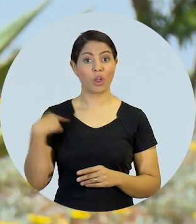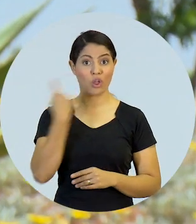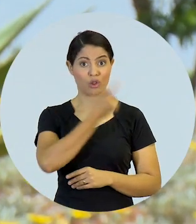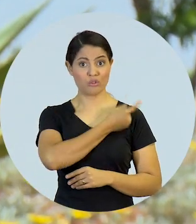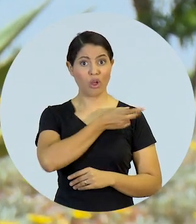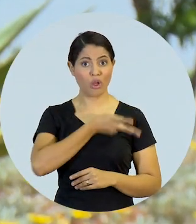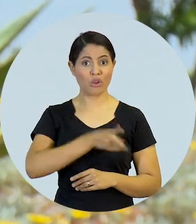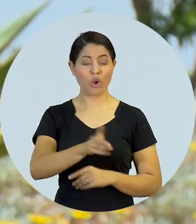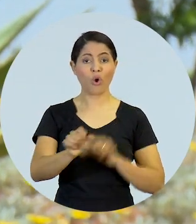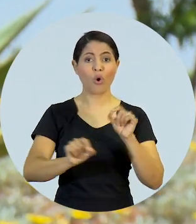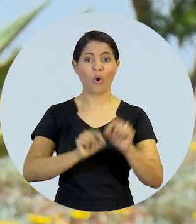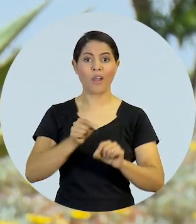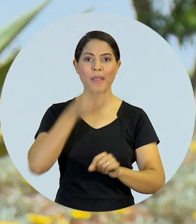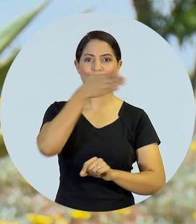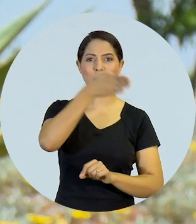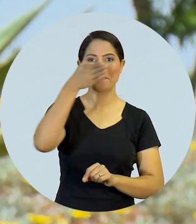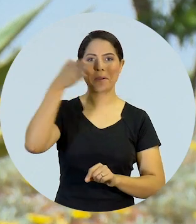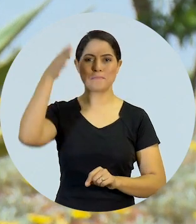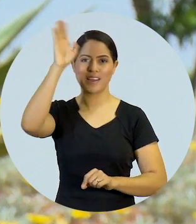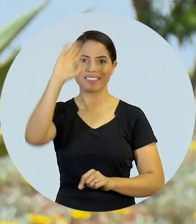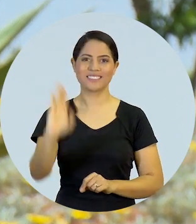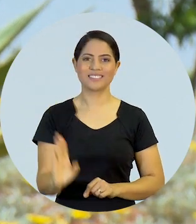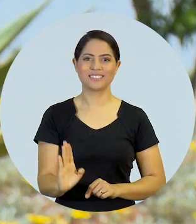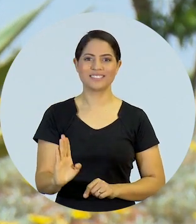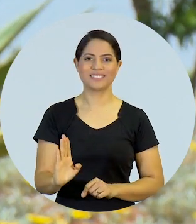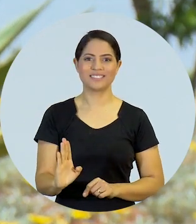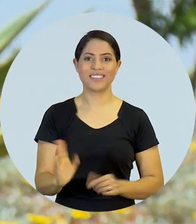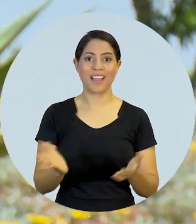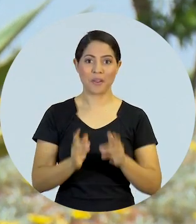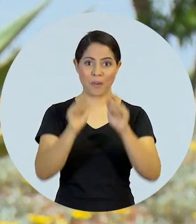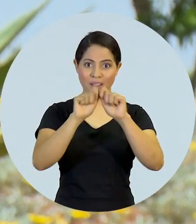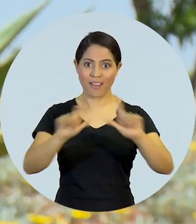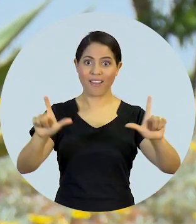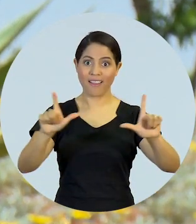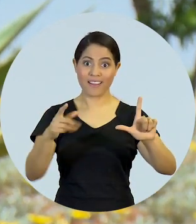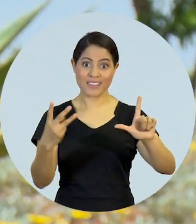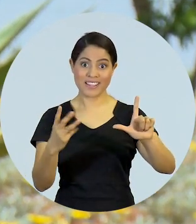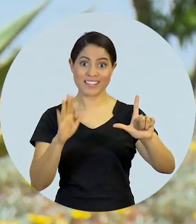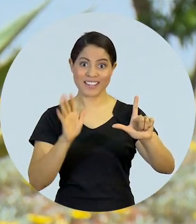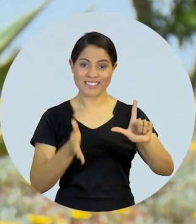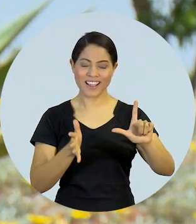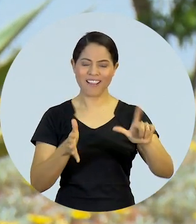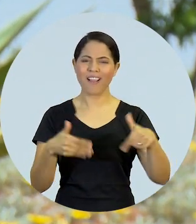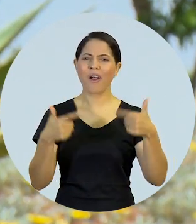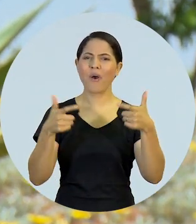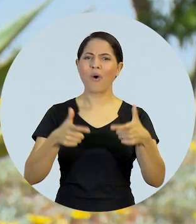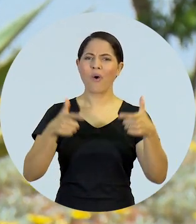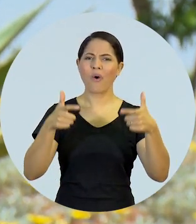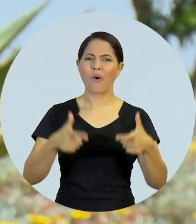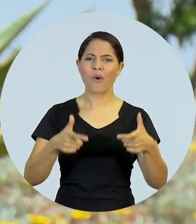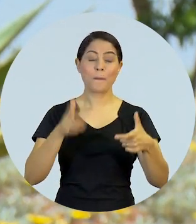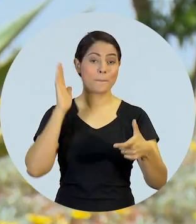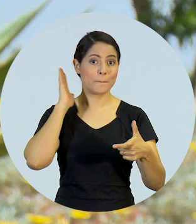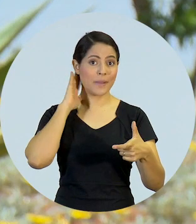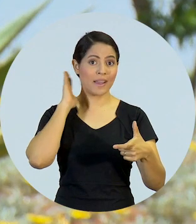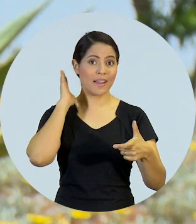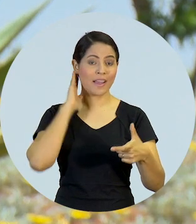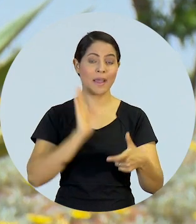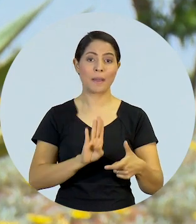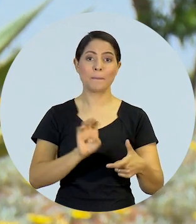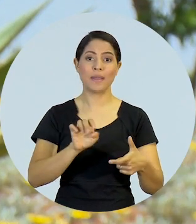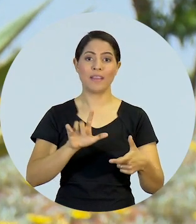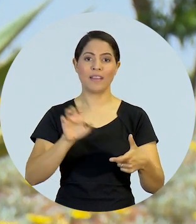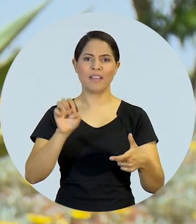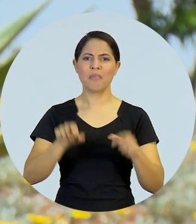Nós continuamos o nosso Giro pelo Brasil neste terceiro bloco. Em Belém, advogadas e advogados de todo o país se